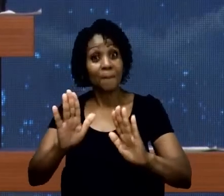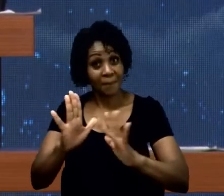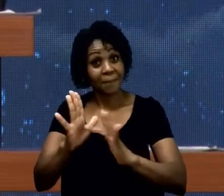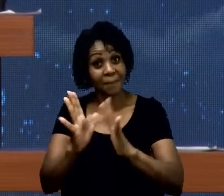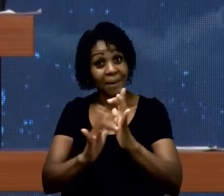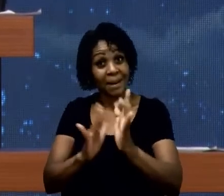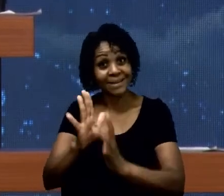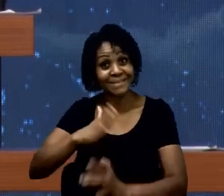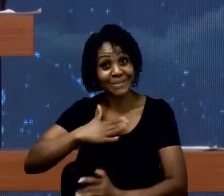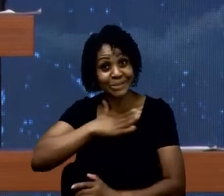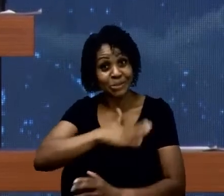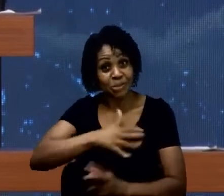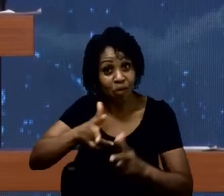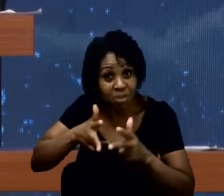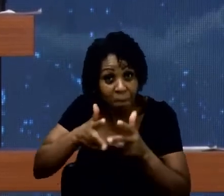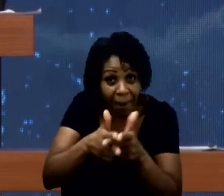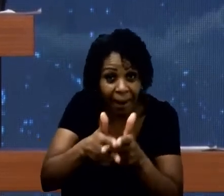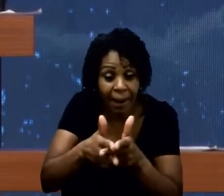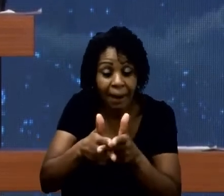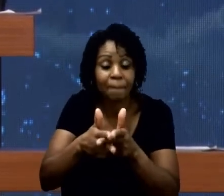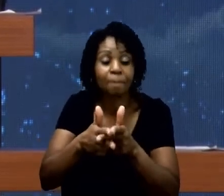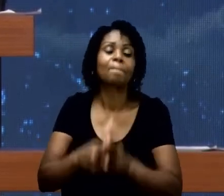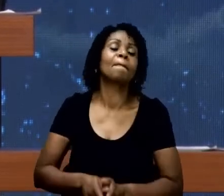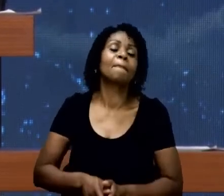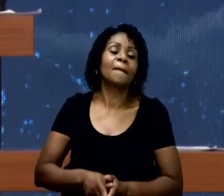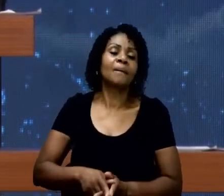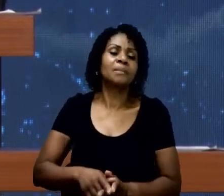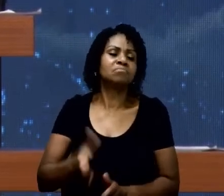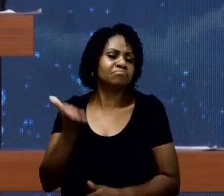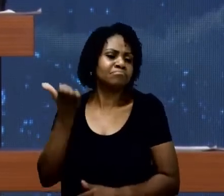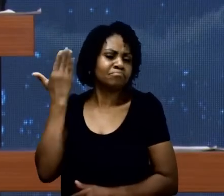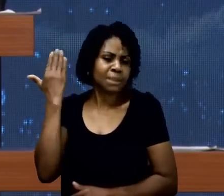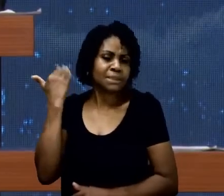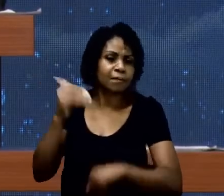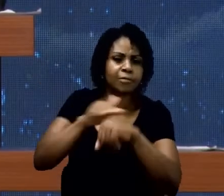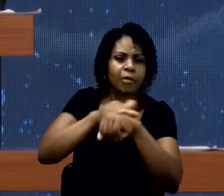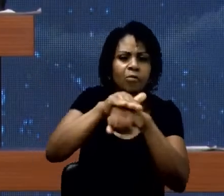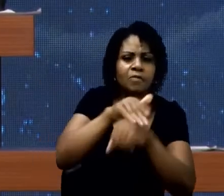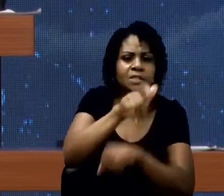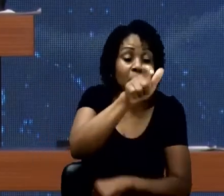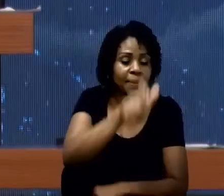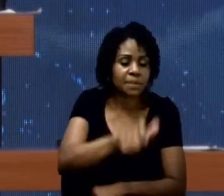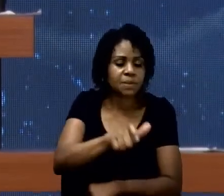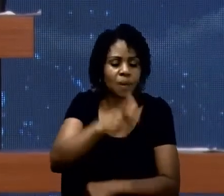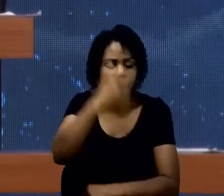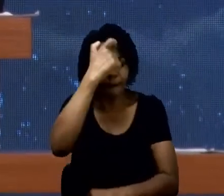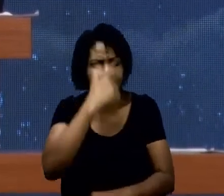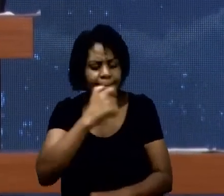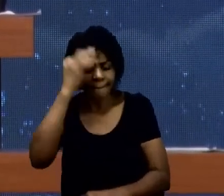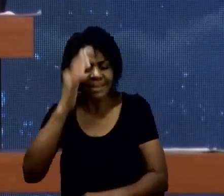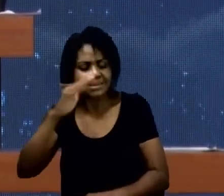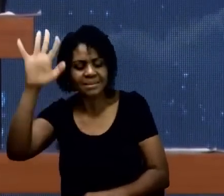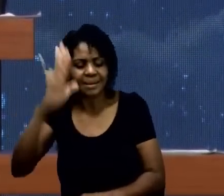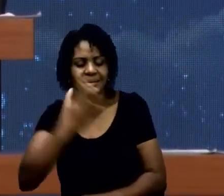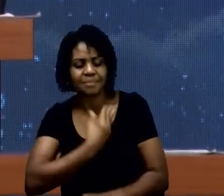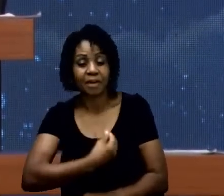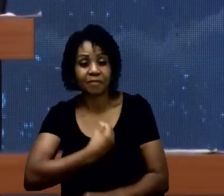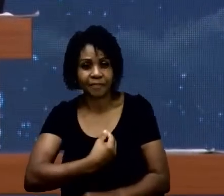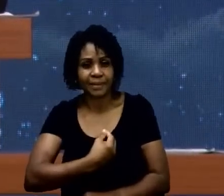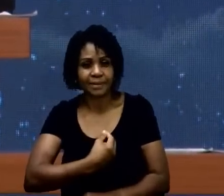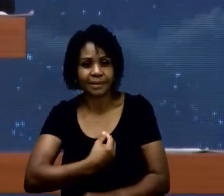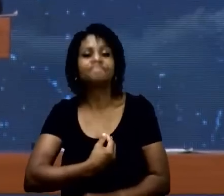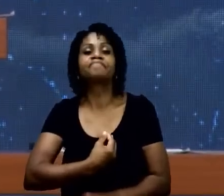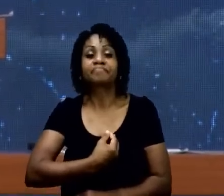E uma vez eu estava falando para alguém, justamente pensando sobre mim, num desses intervalos que eu vou